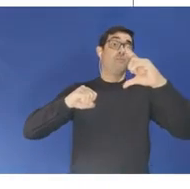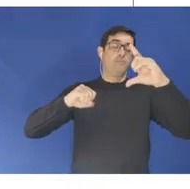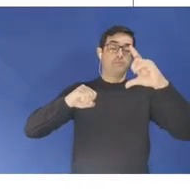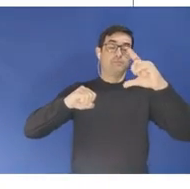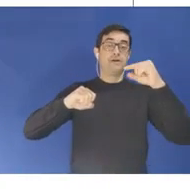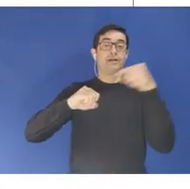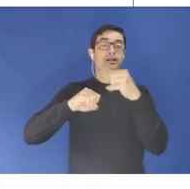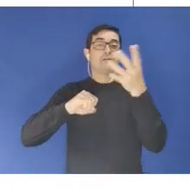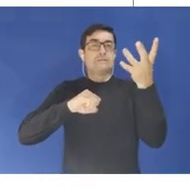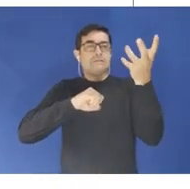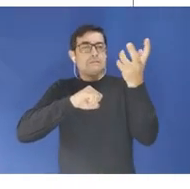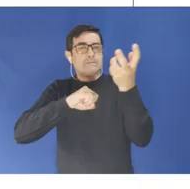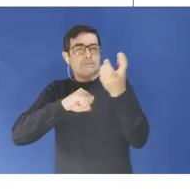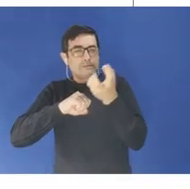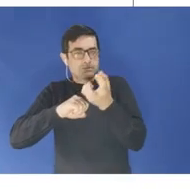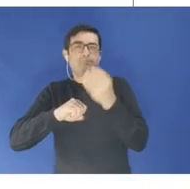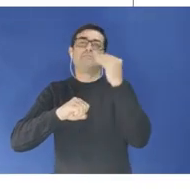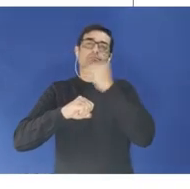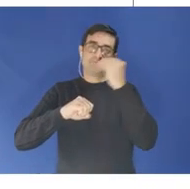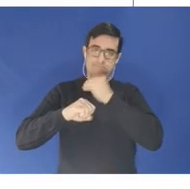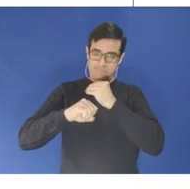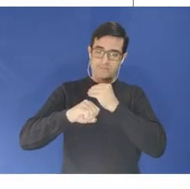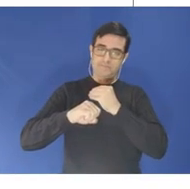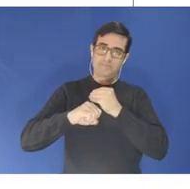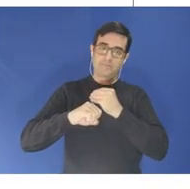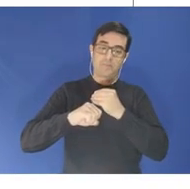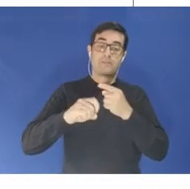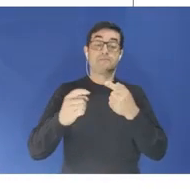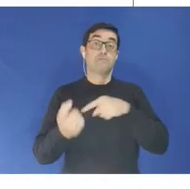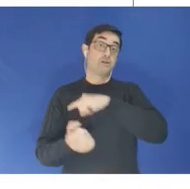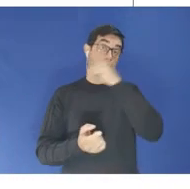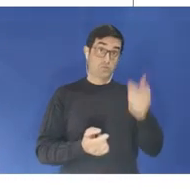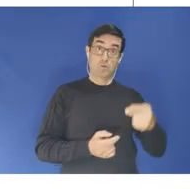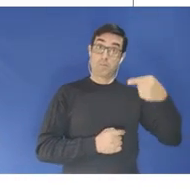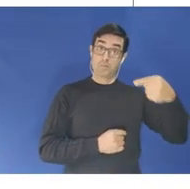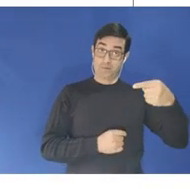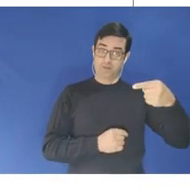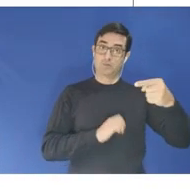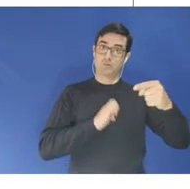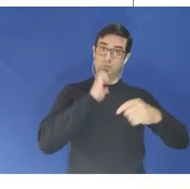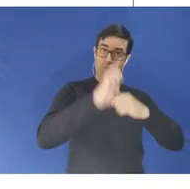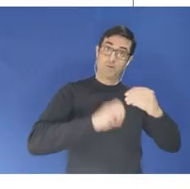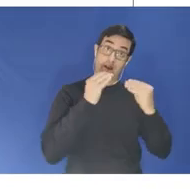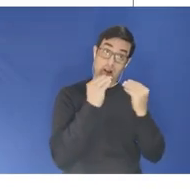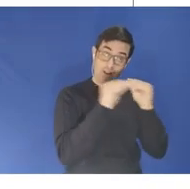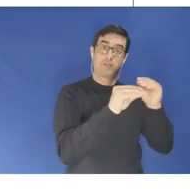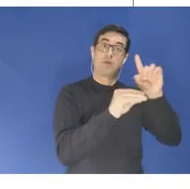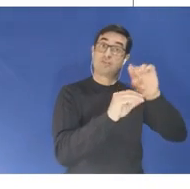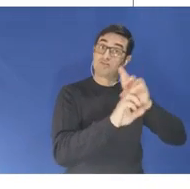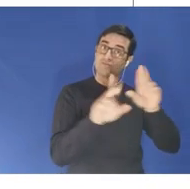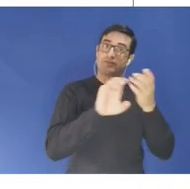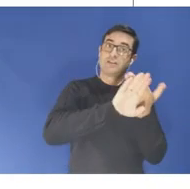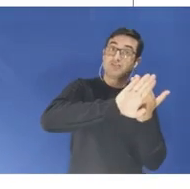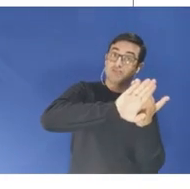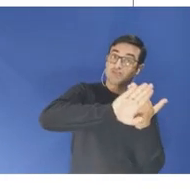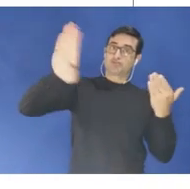faz com que diminua, porque a atração está diminuindo, nesse caso, a repulsão, não do núcleo, mas dos